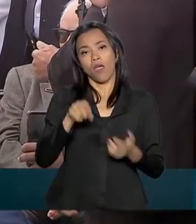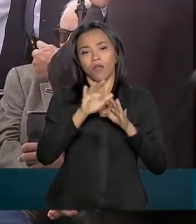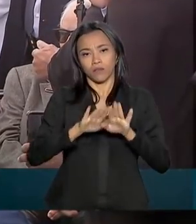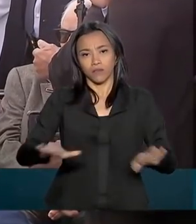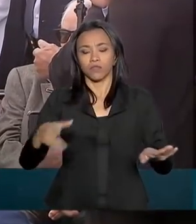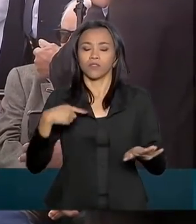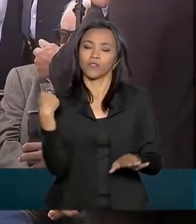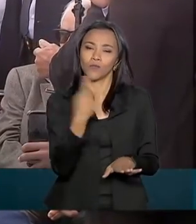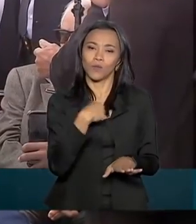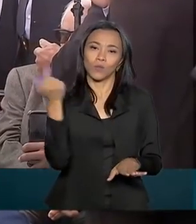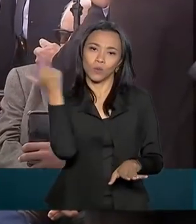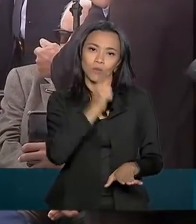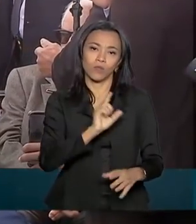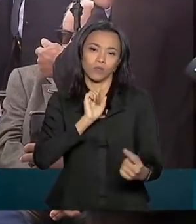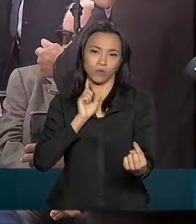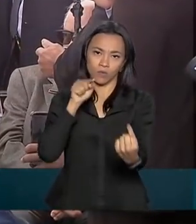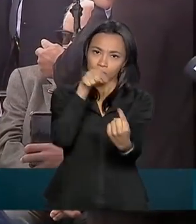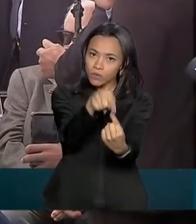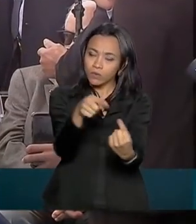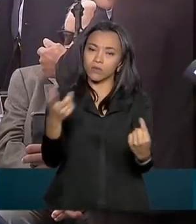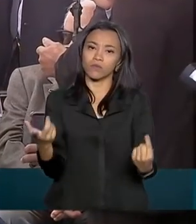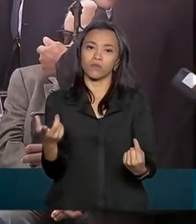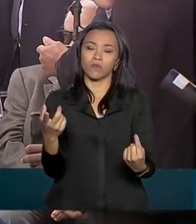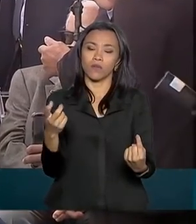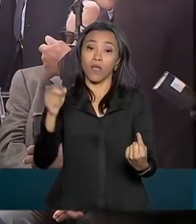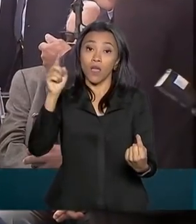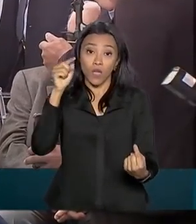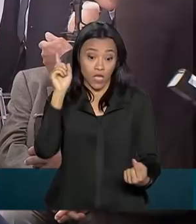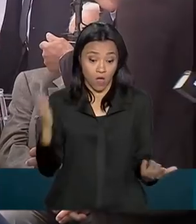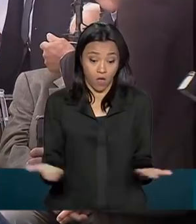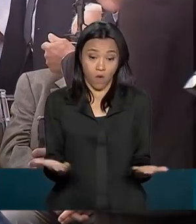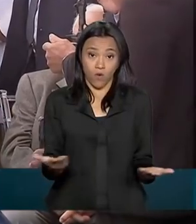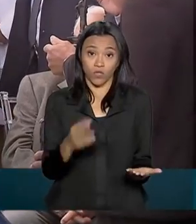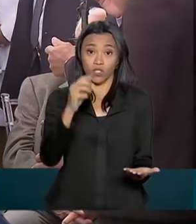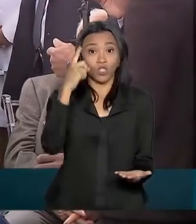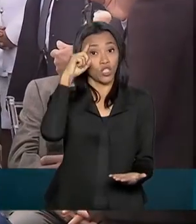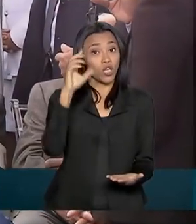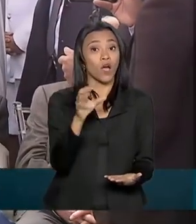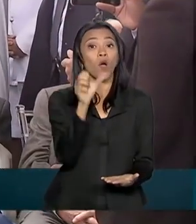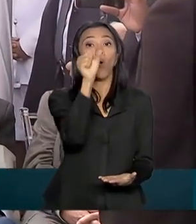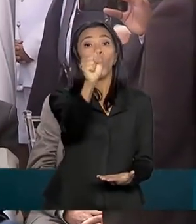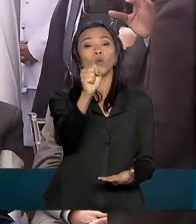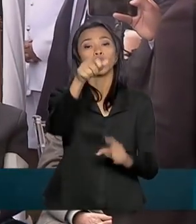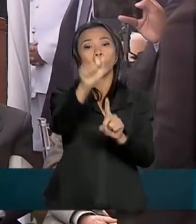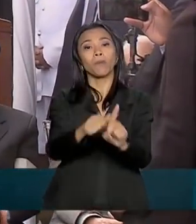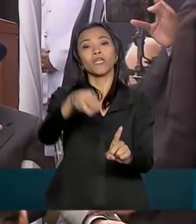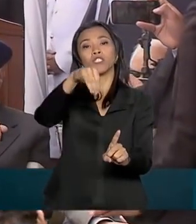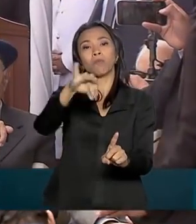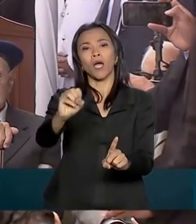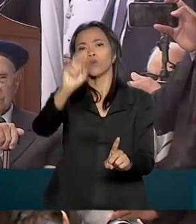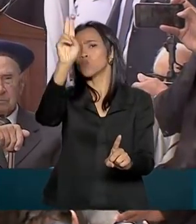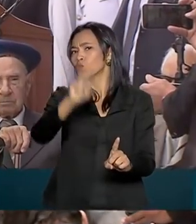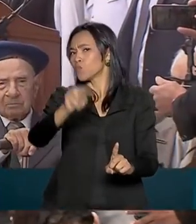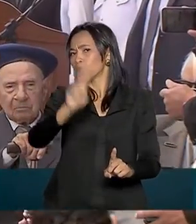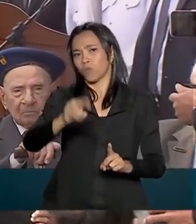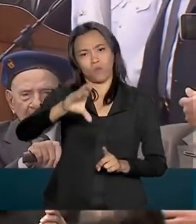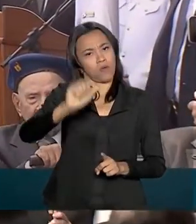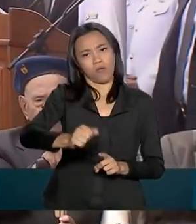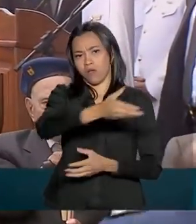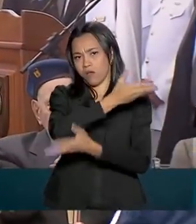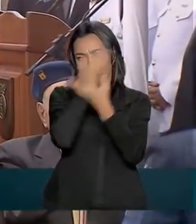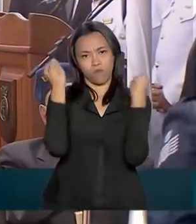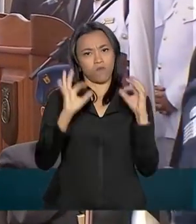atingiremos o nosso objetivo e se hoje de maio que nunca será esquecido podem ter